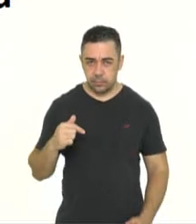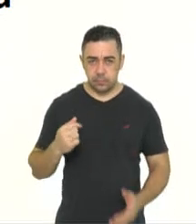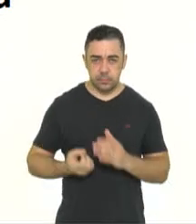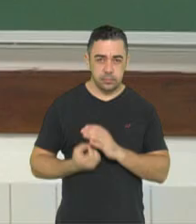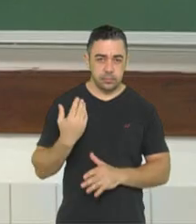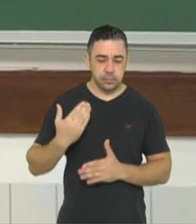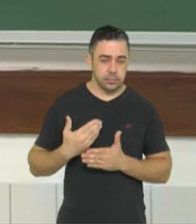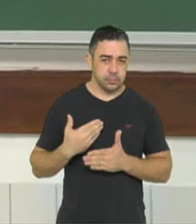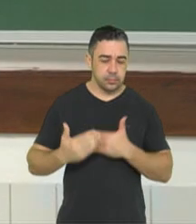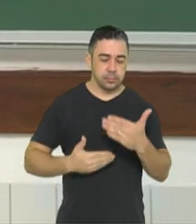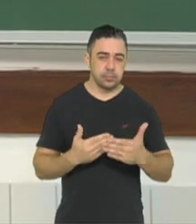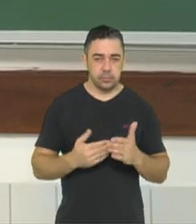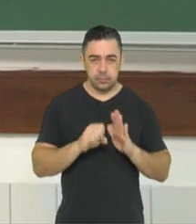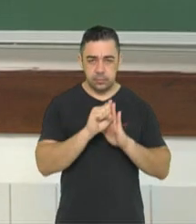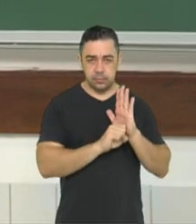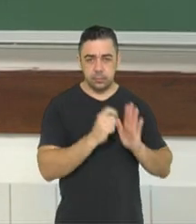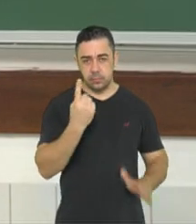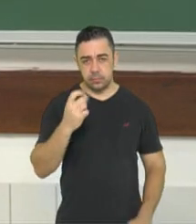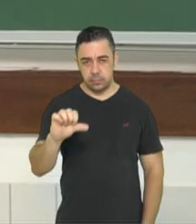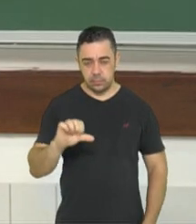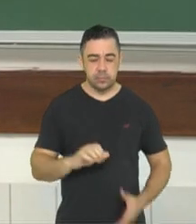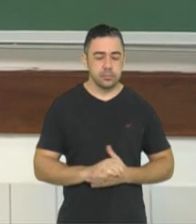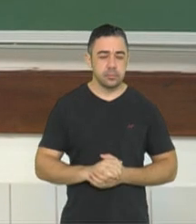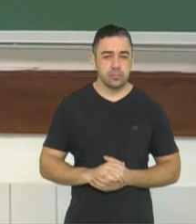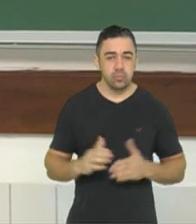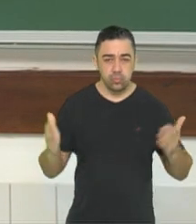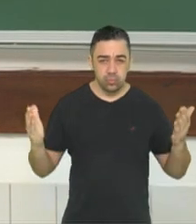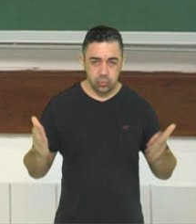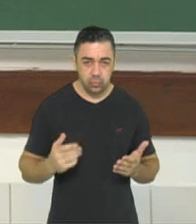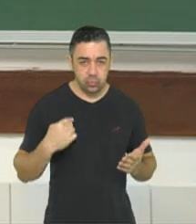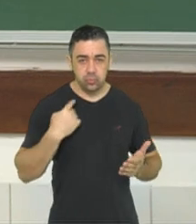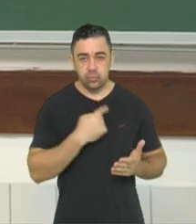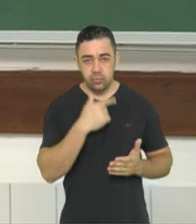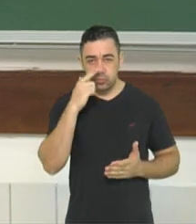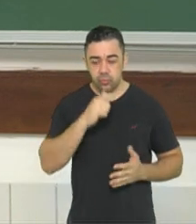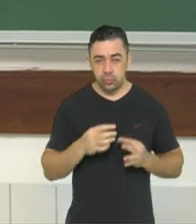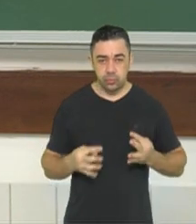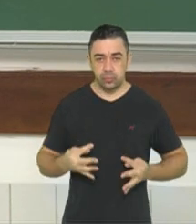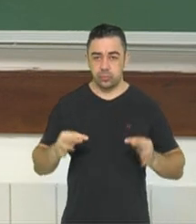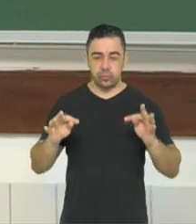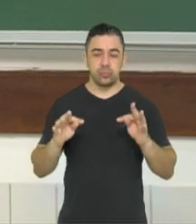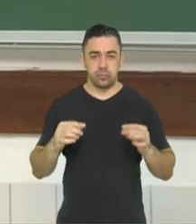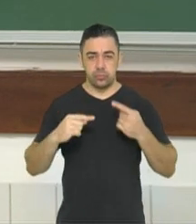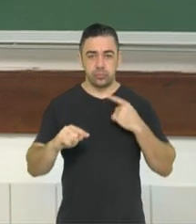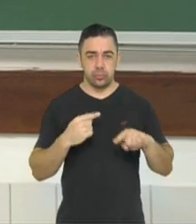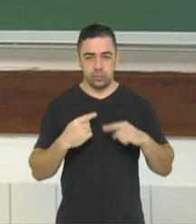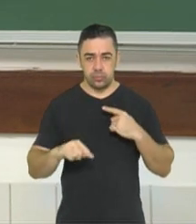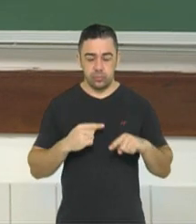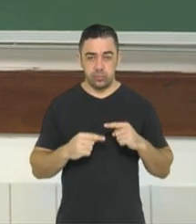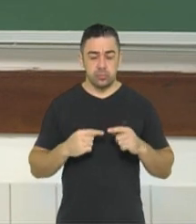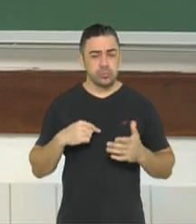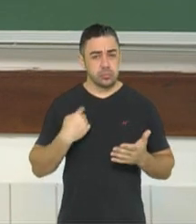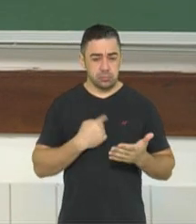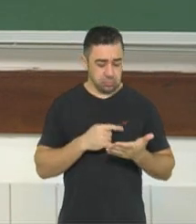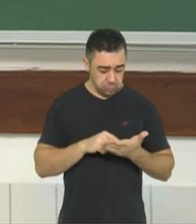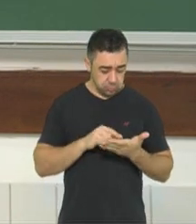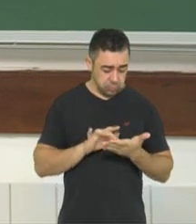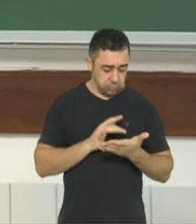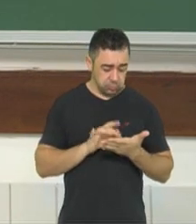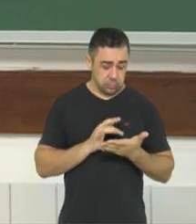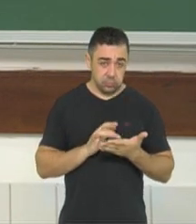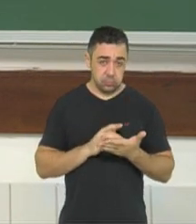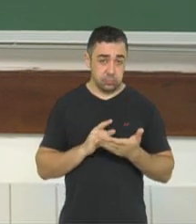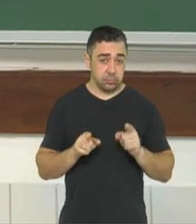Então, pessoal, se hoje a gente tem acesso, né, à música, em toda essa tecnologia e na palma da nossa mão aí,